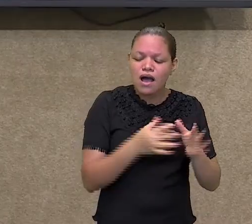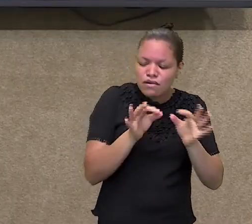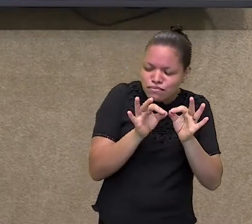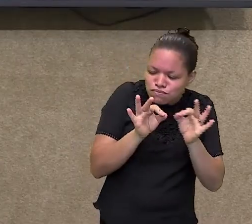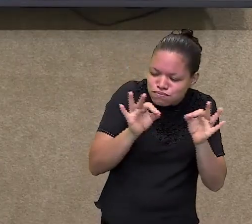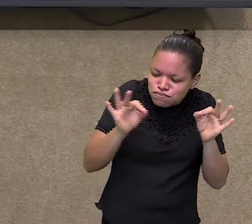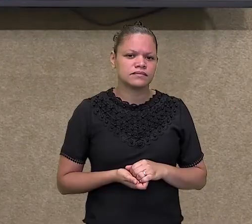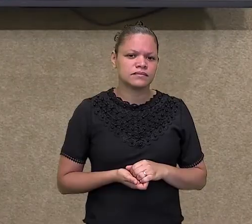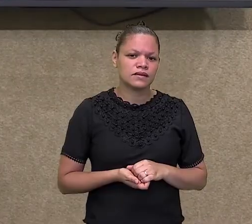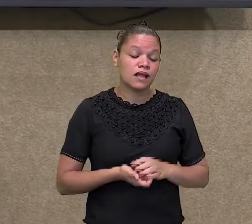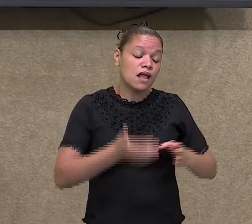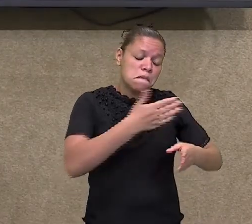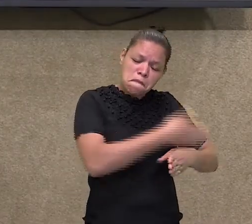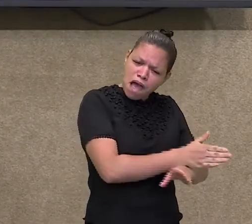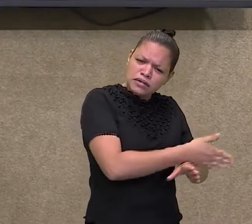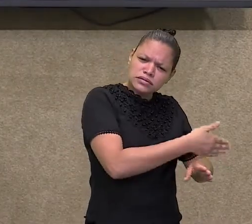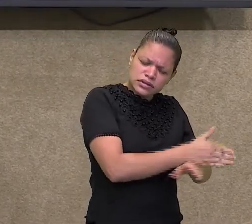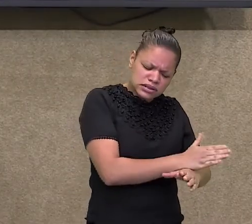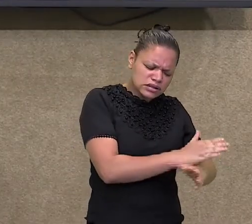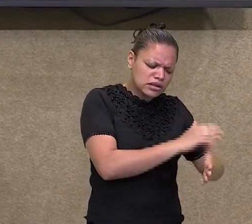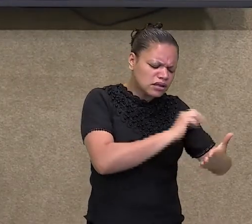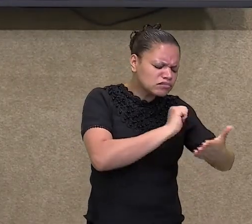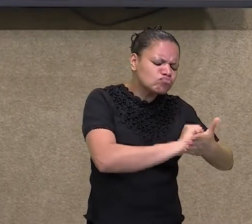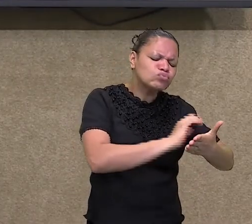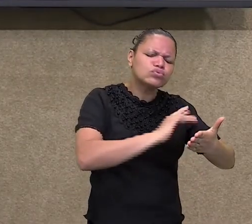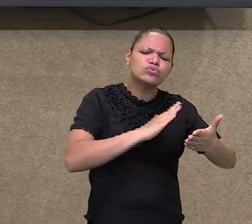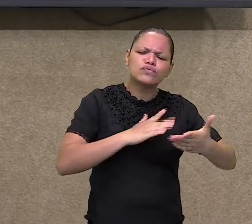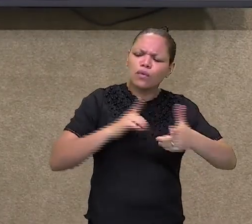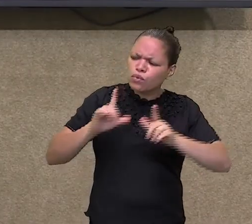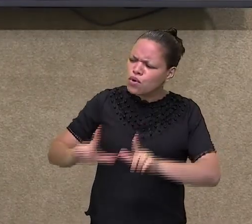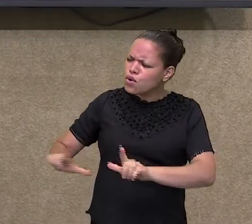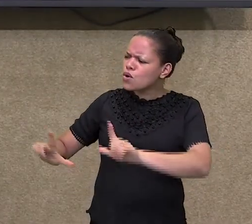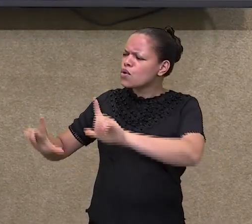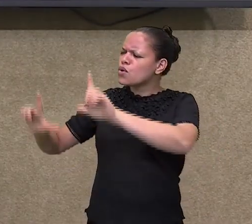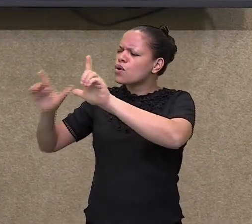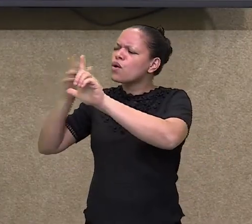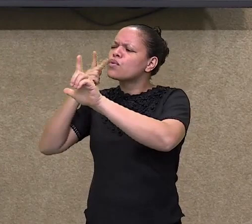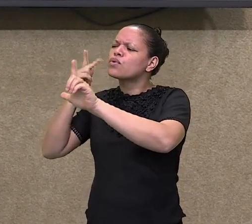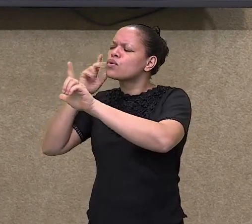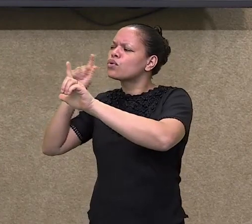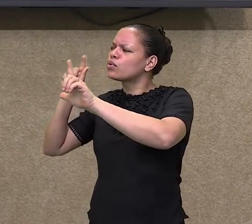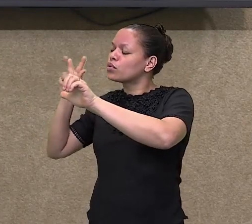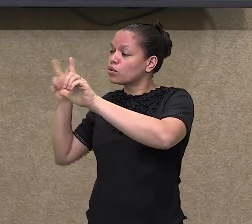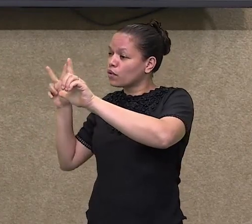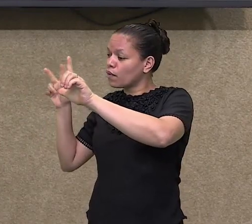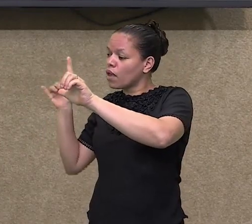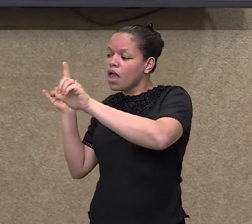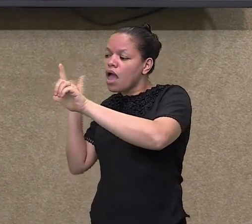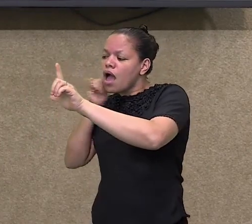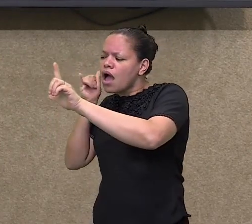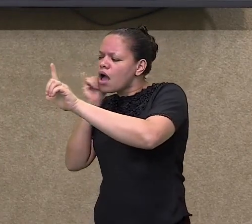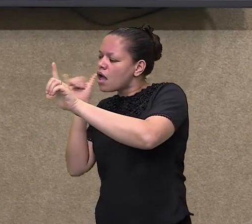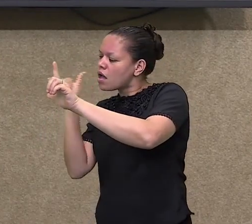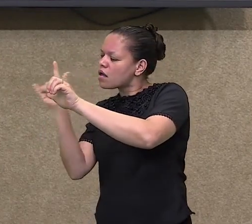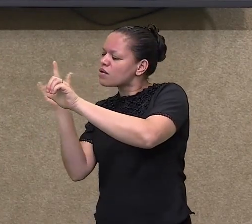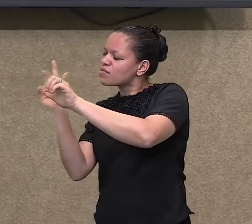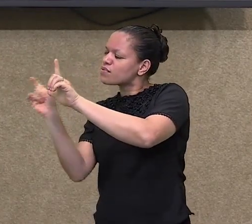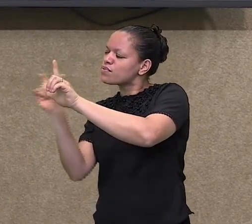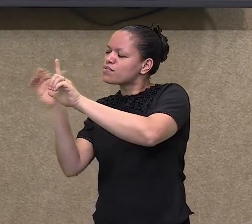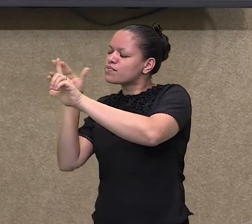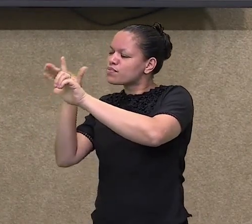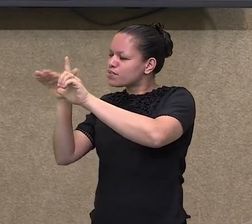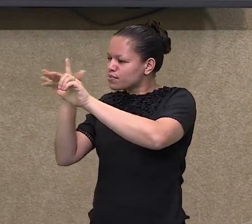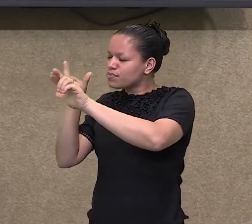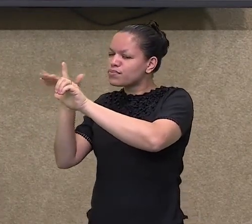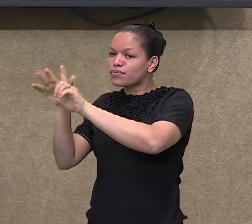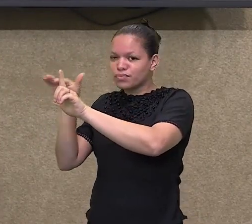diversidade cultural. E para acessar nossas atividades na plataforma SMED GV, aponte a câmera do seu celular na imagem que